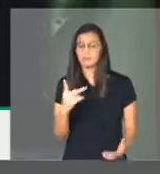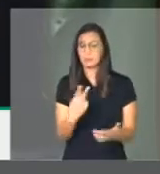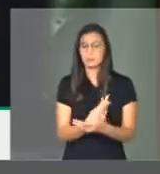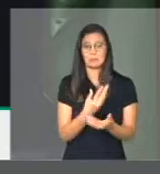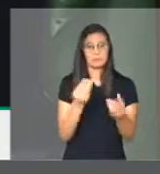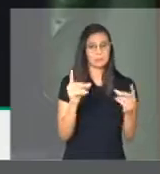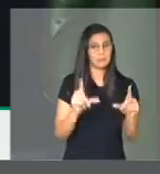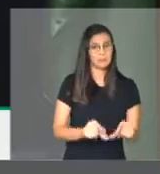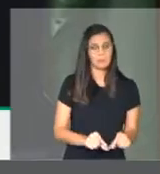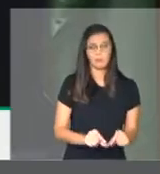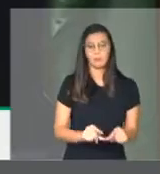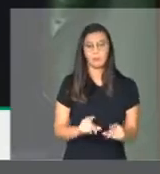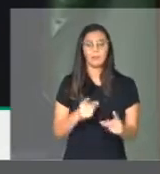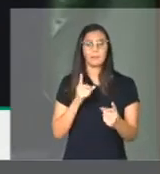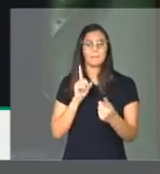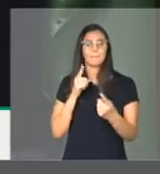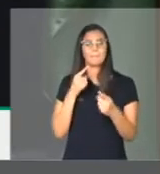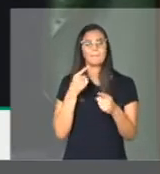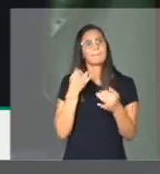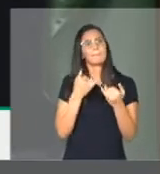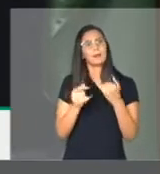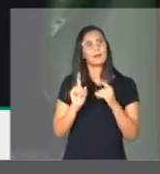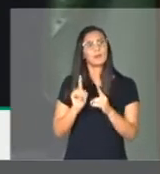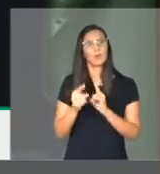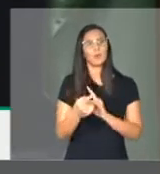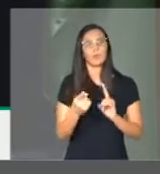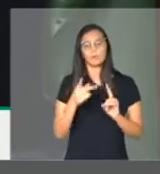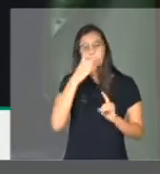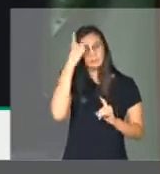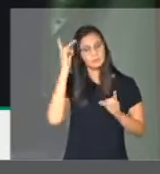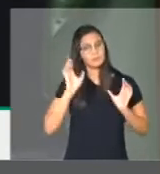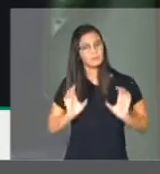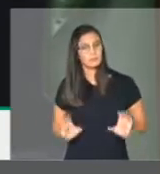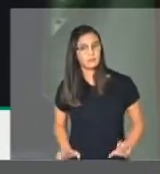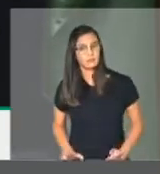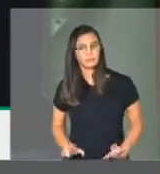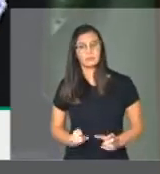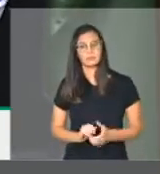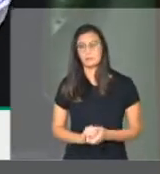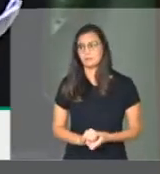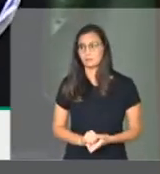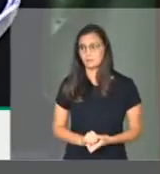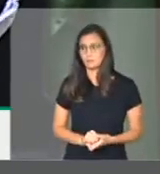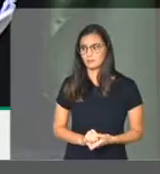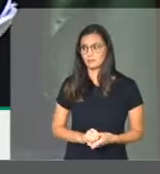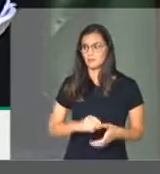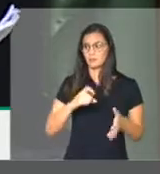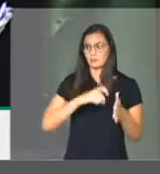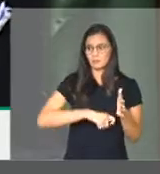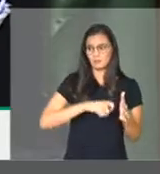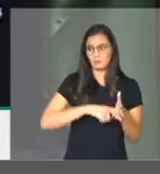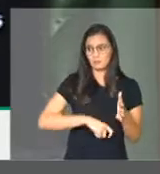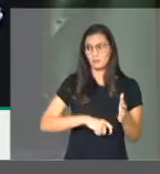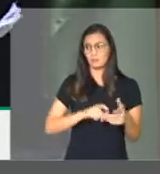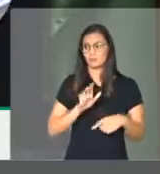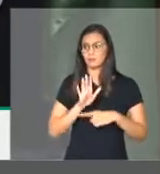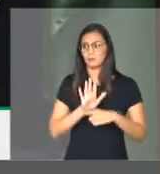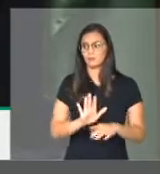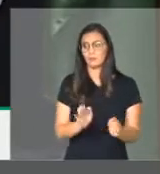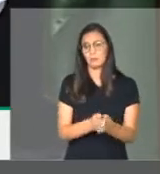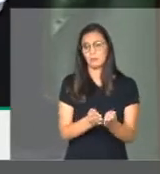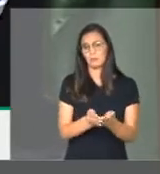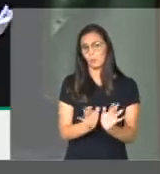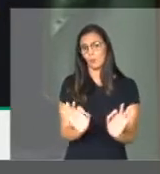ineficaz, anticidadão, com um sistema tributário regressivo que penaliza os mais pobres. Há urgência